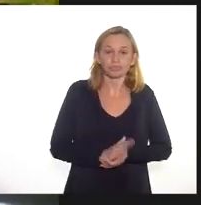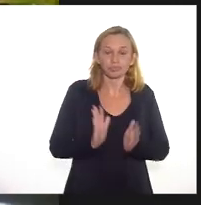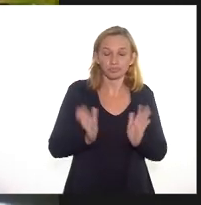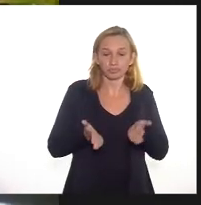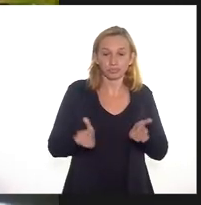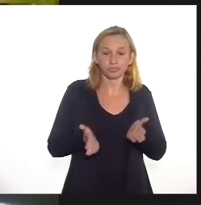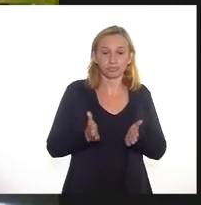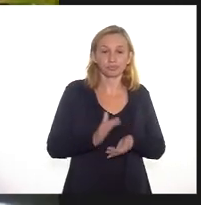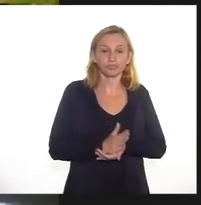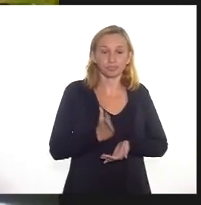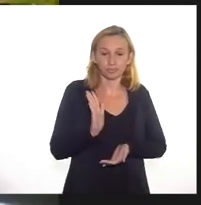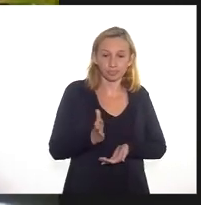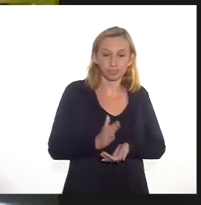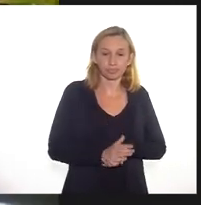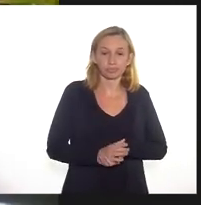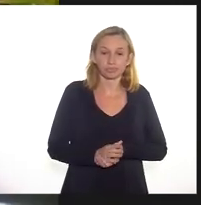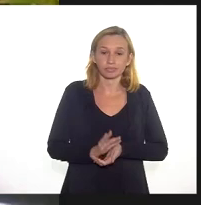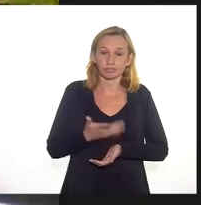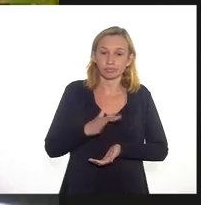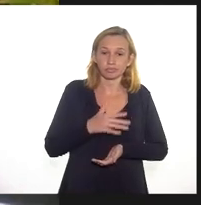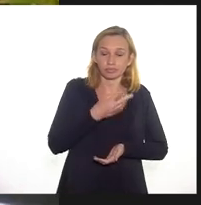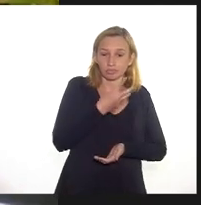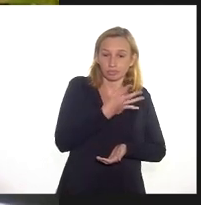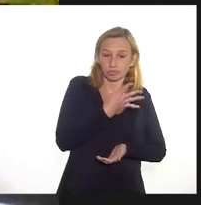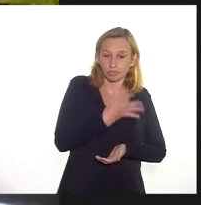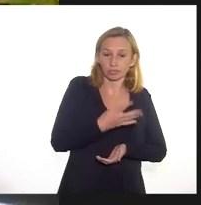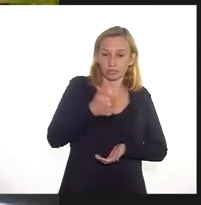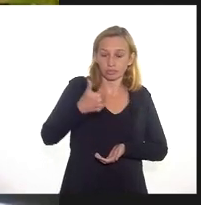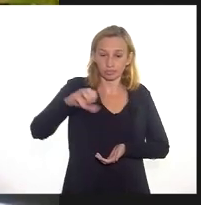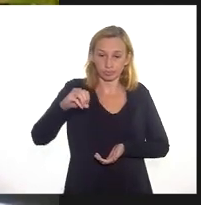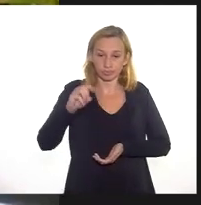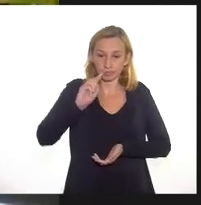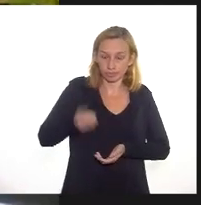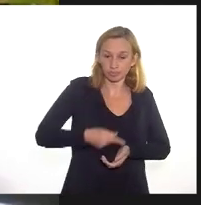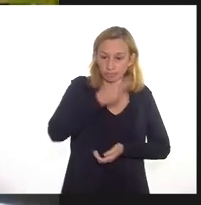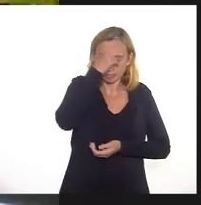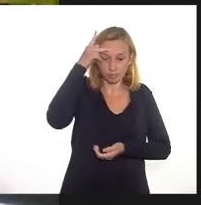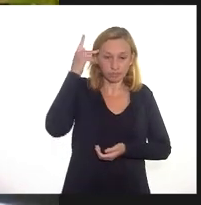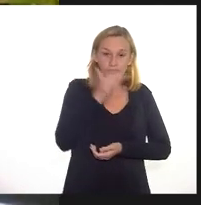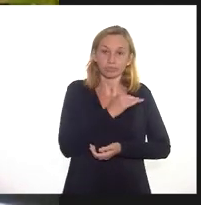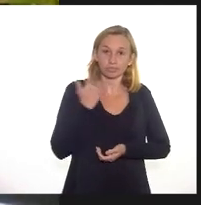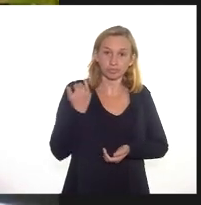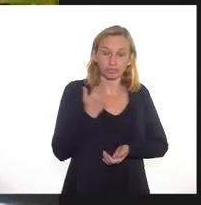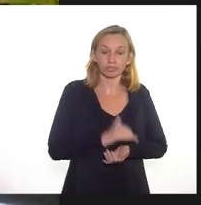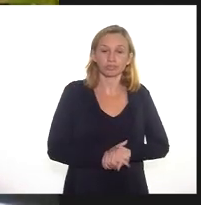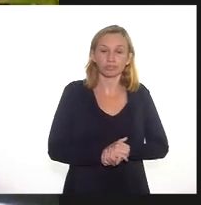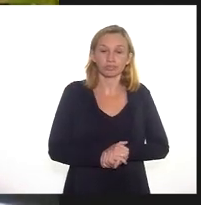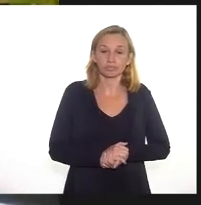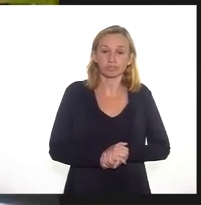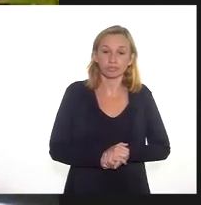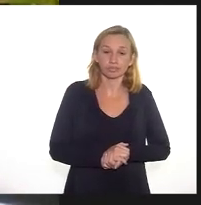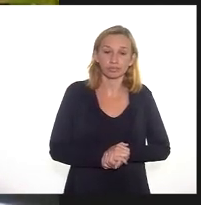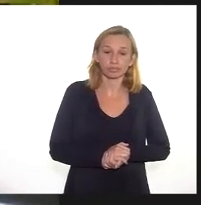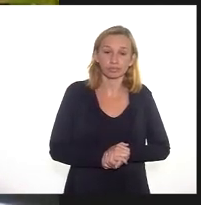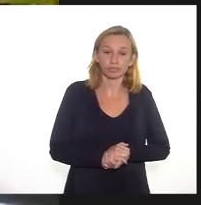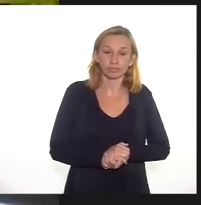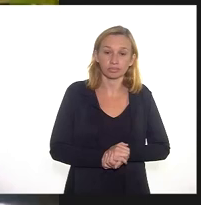a gente já está chegando aí a cerca de 410 mil pessoas mortas